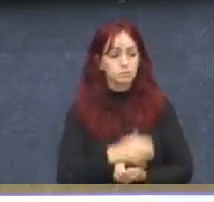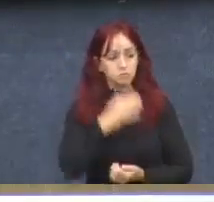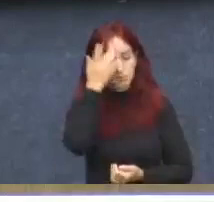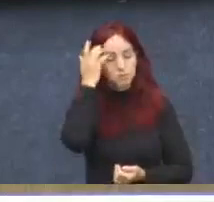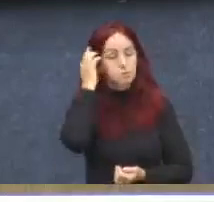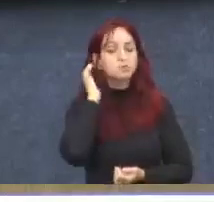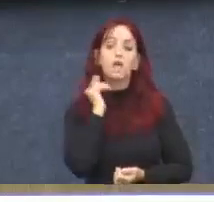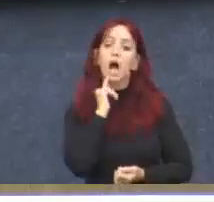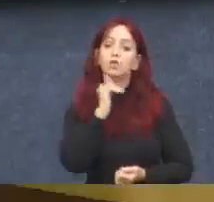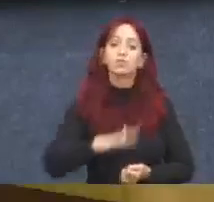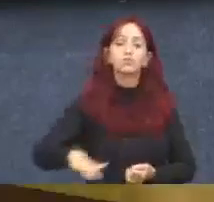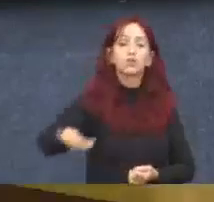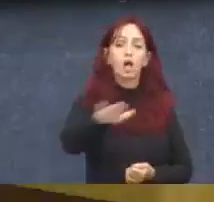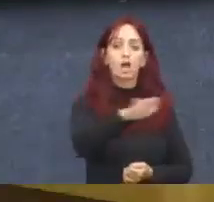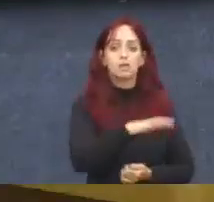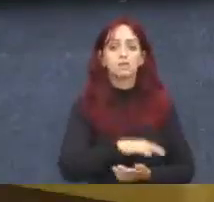gerais.